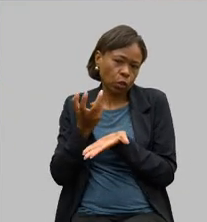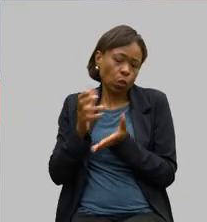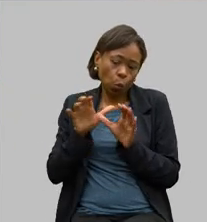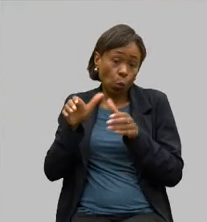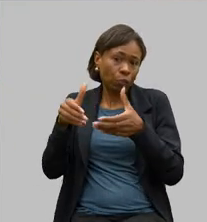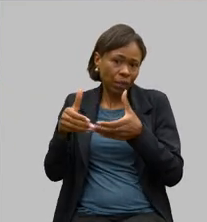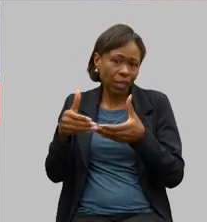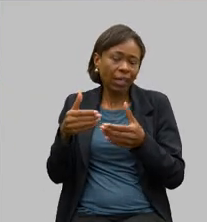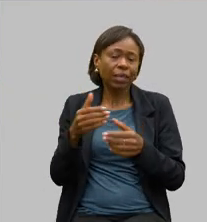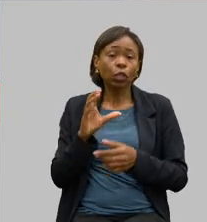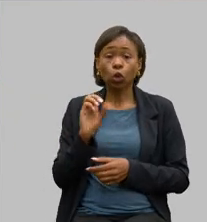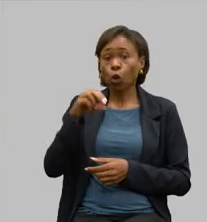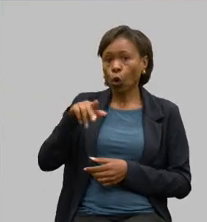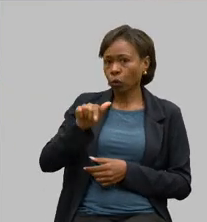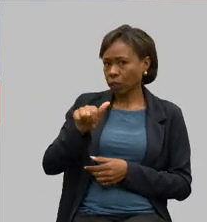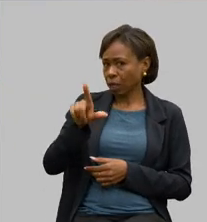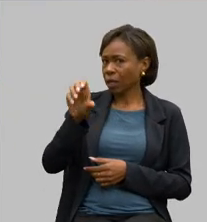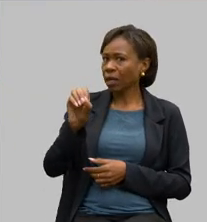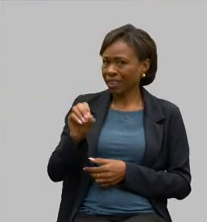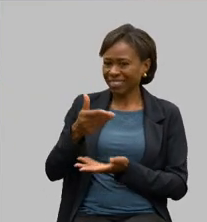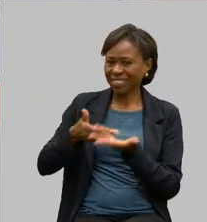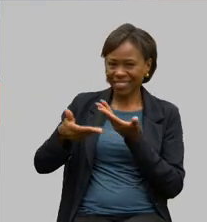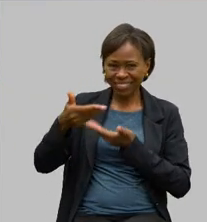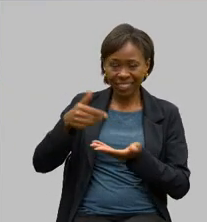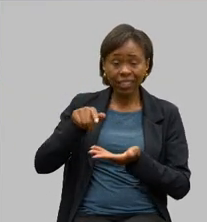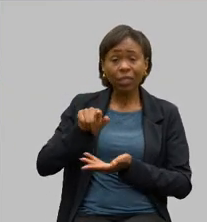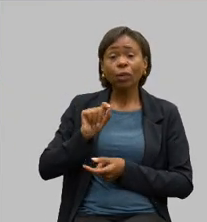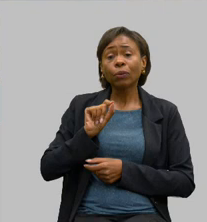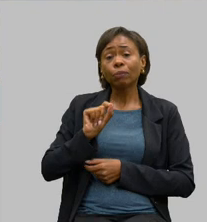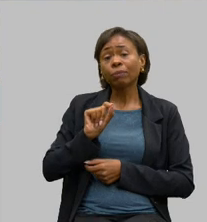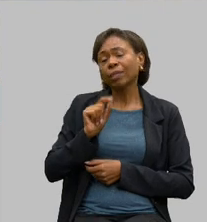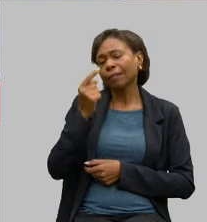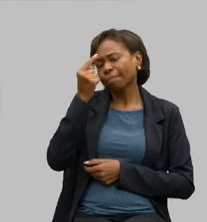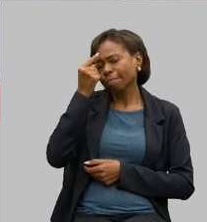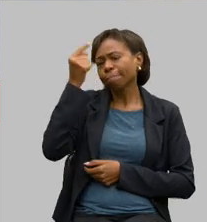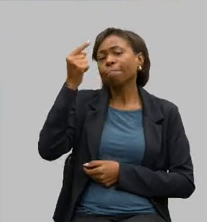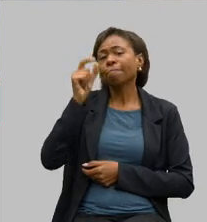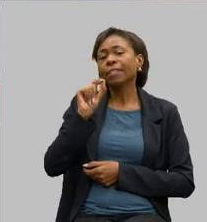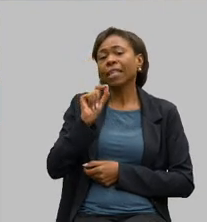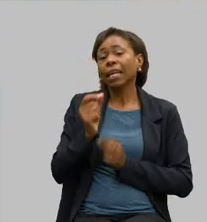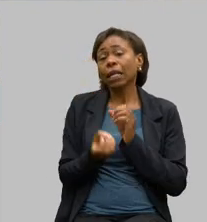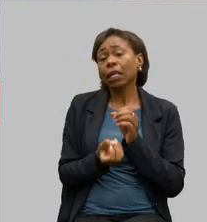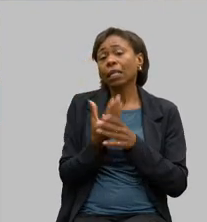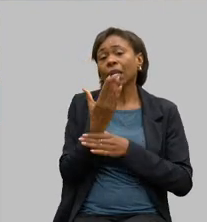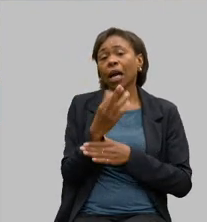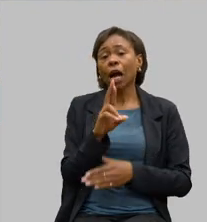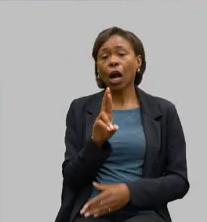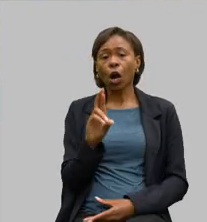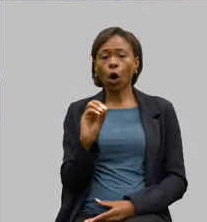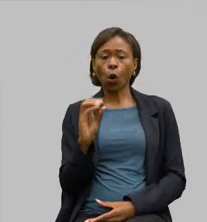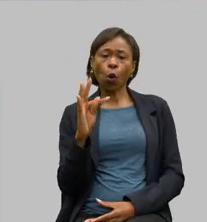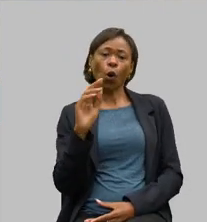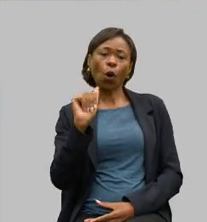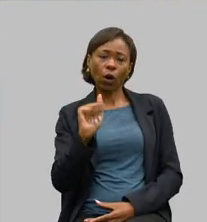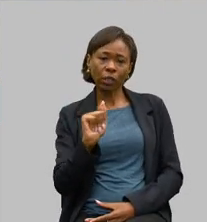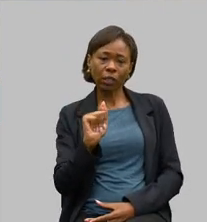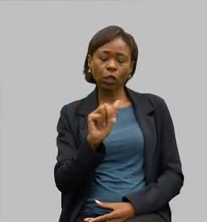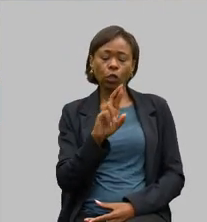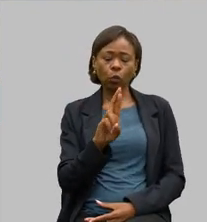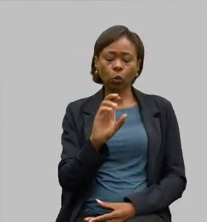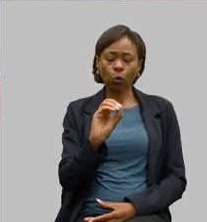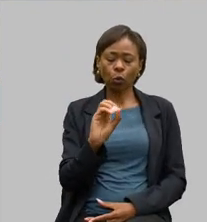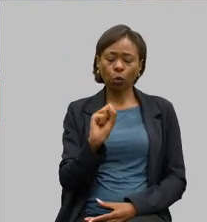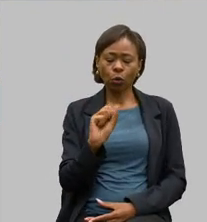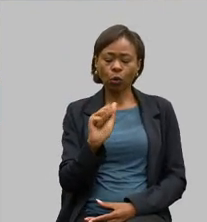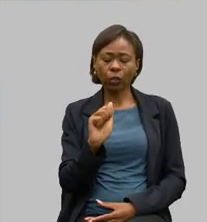eh sincrética né Eh de fazermos as rotas do Rosário Então vai ser um dos primeiros